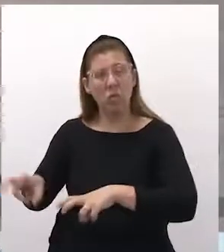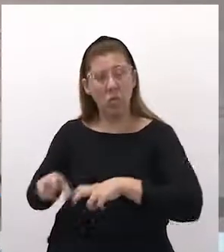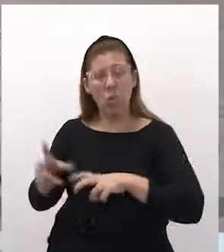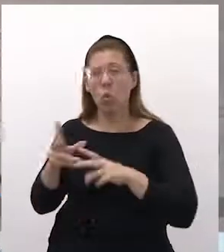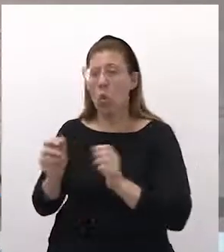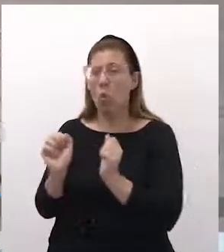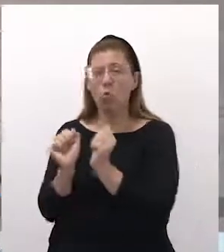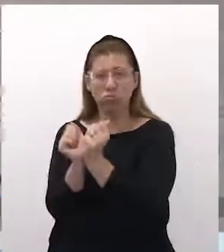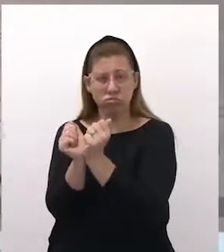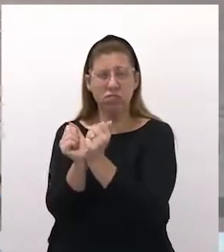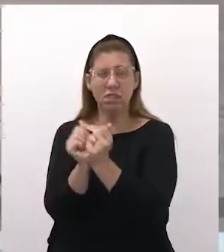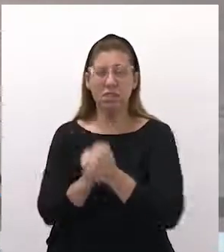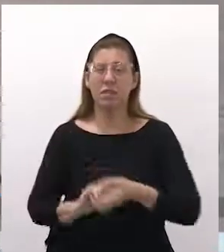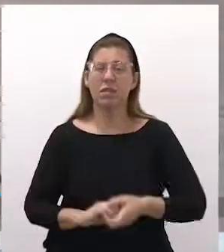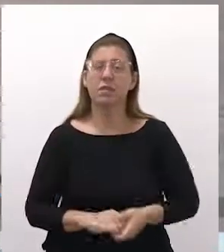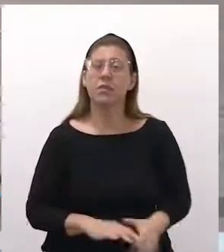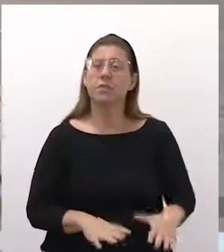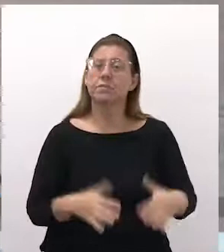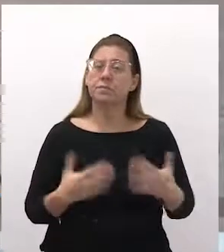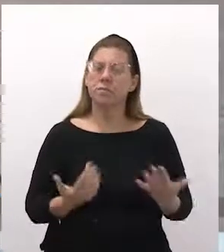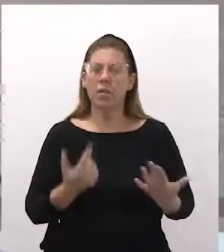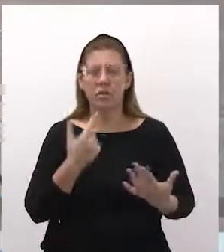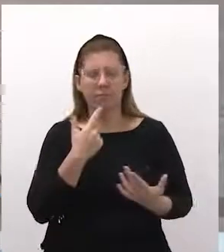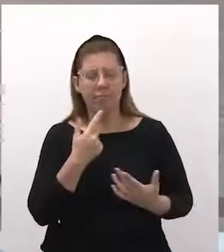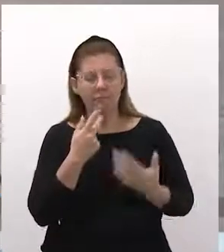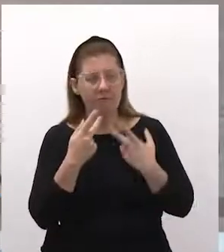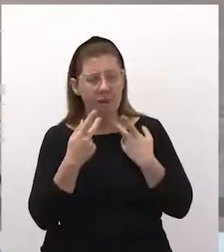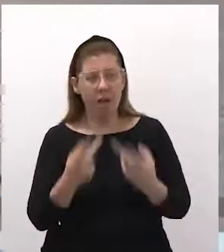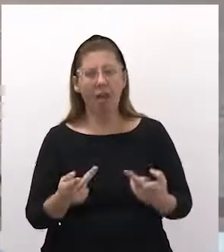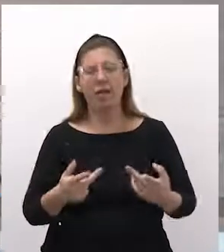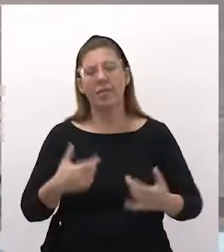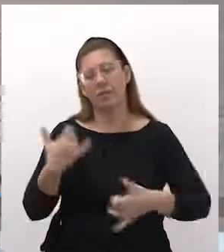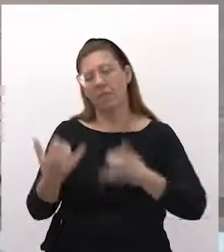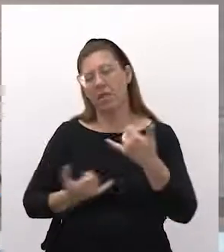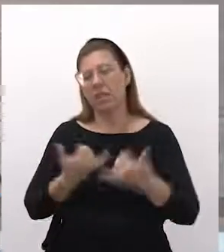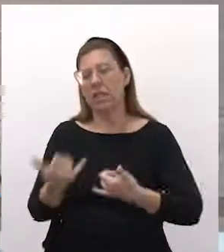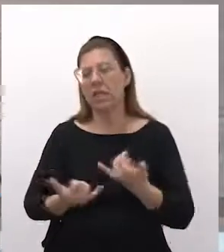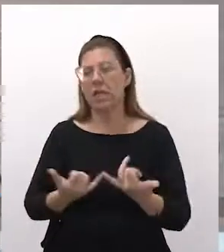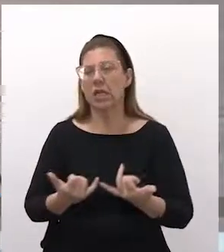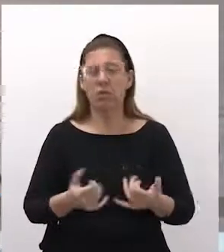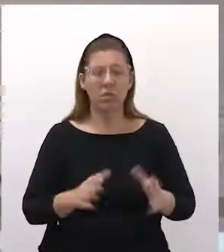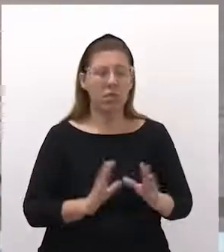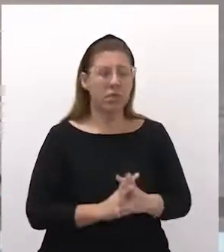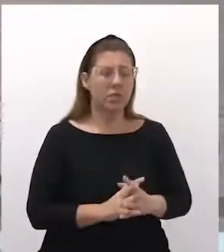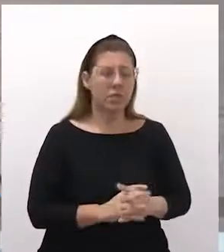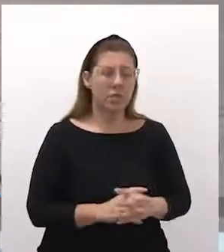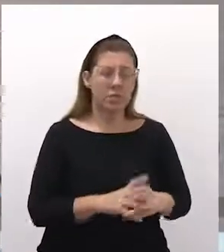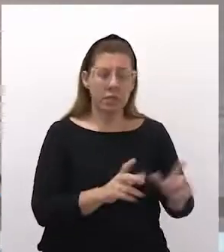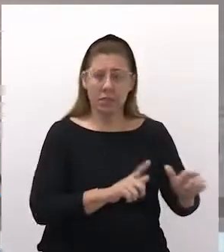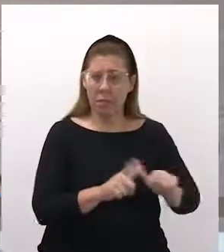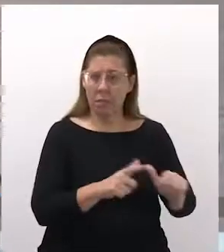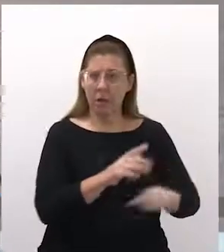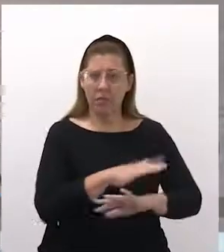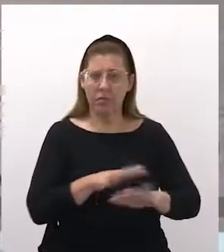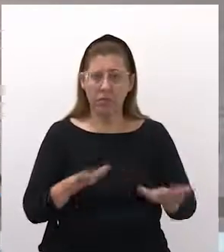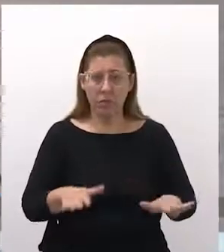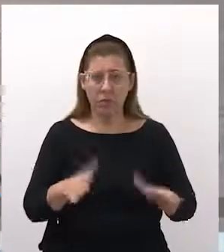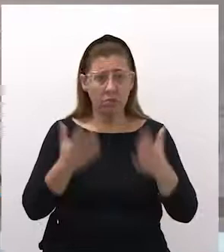mesmo. E aí eu dizia brincando, quando a gente tentava entender, que a questão do trabalho infantil ele era